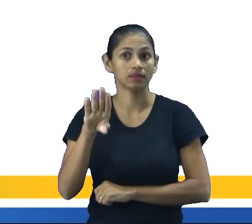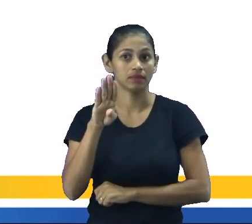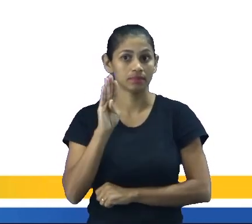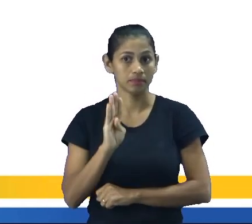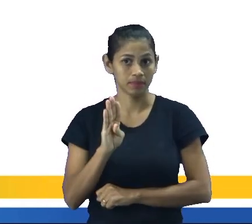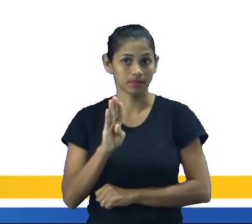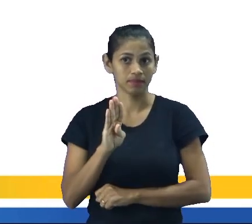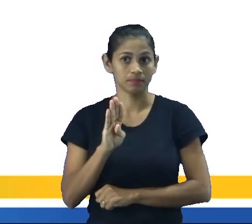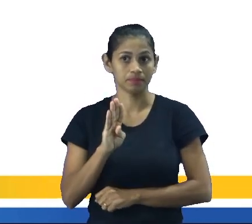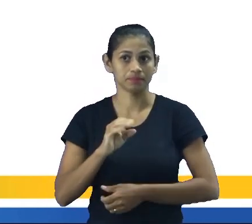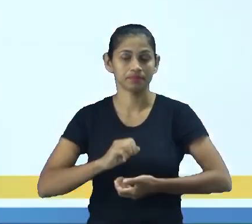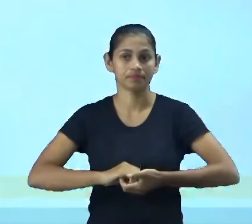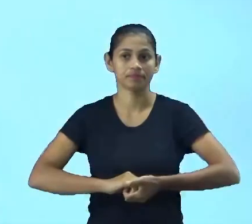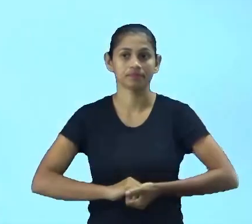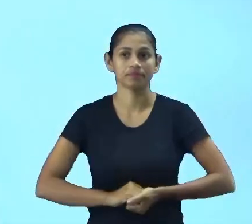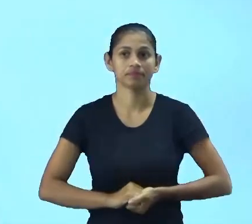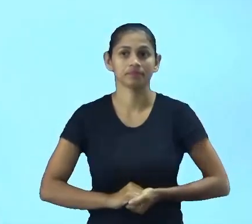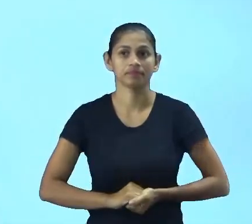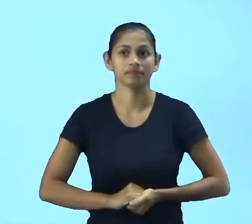B.